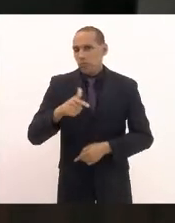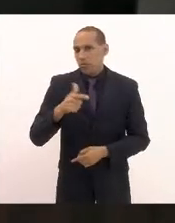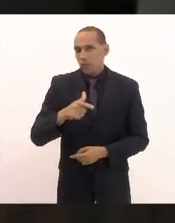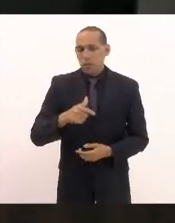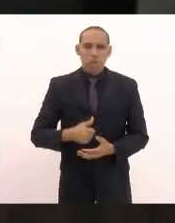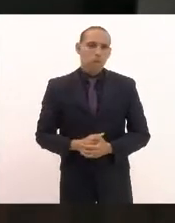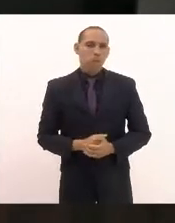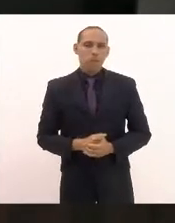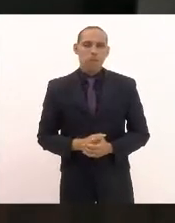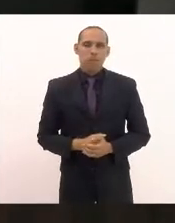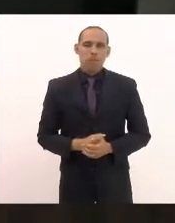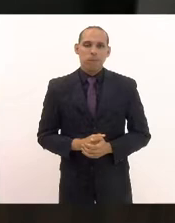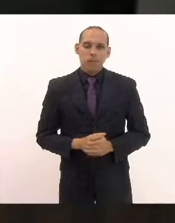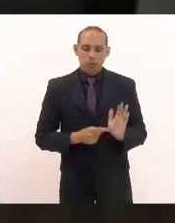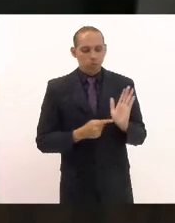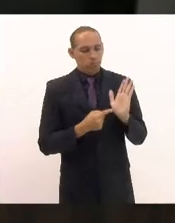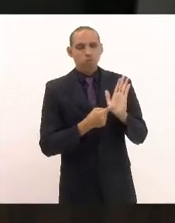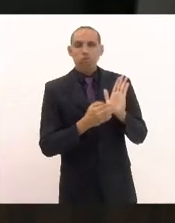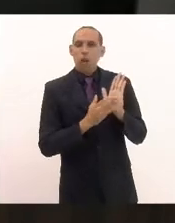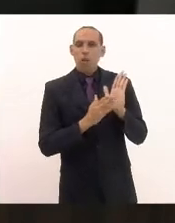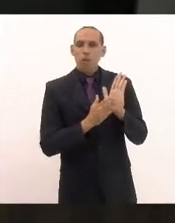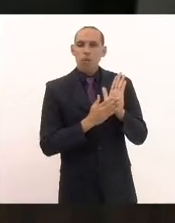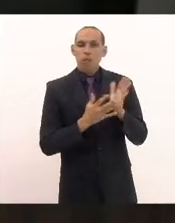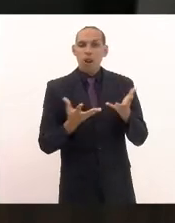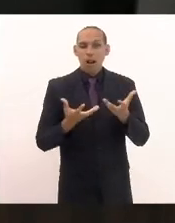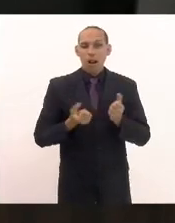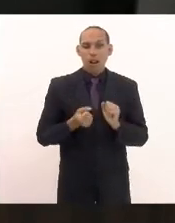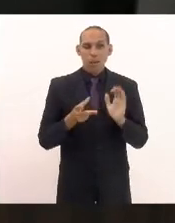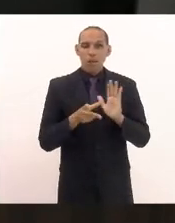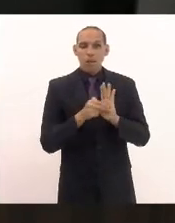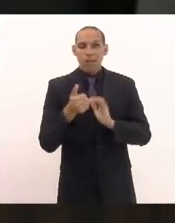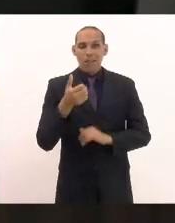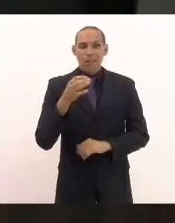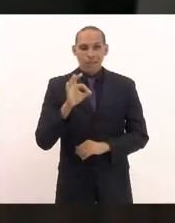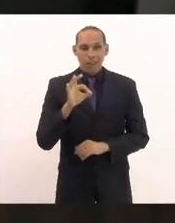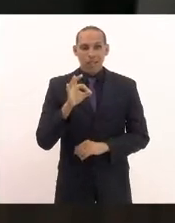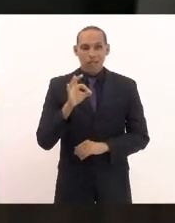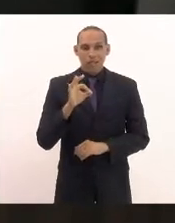discutir, a presente proposta recebeu 10 emendas e retorna às